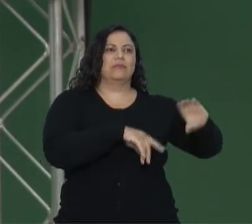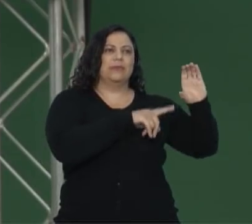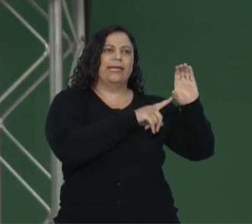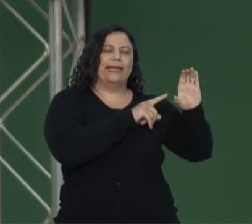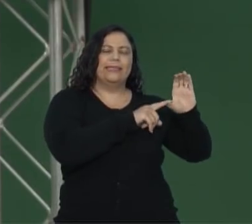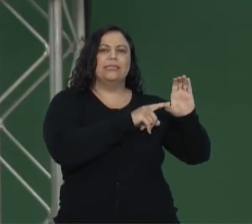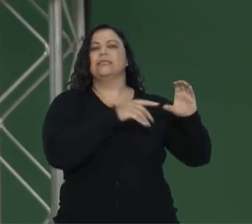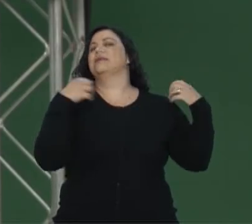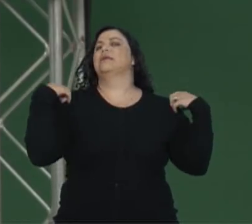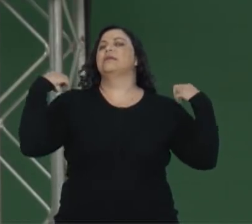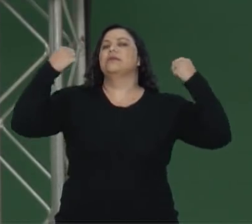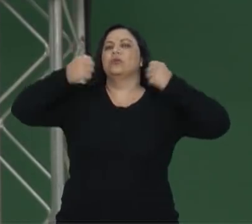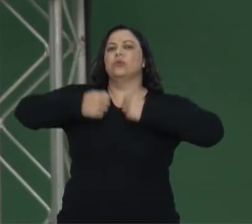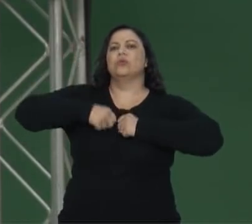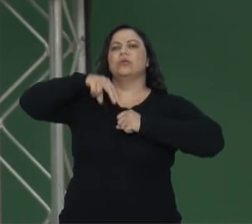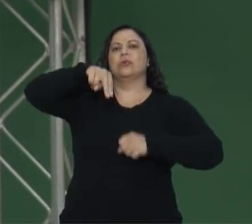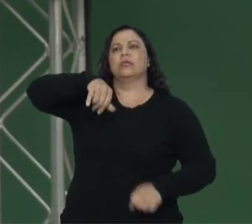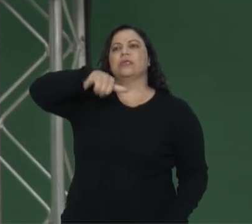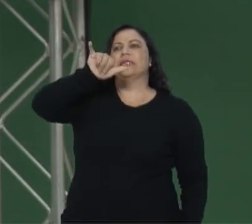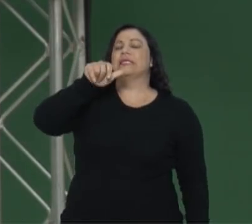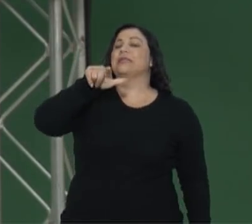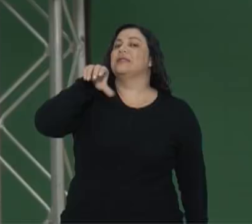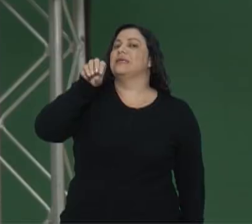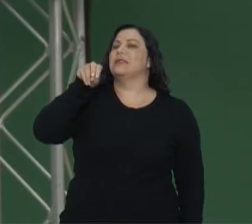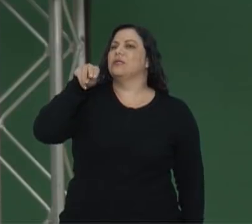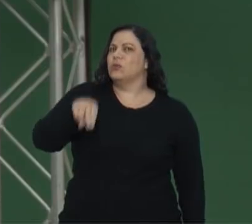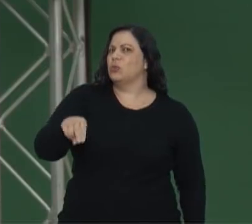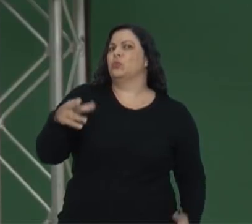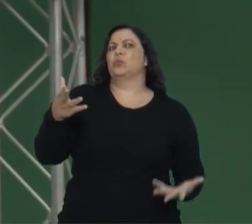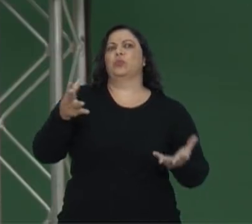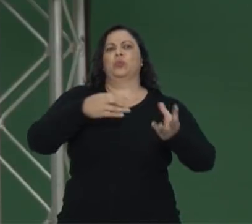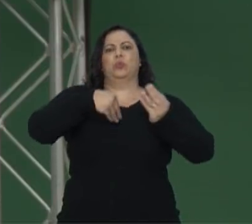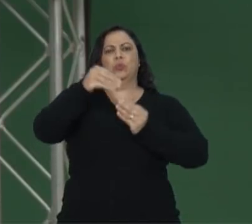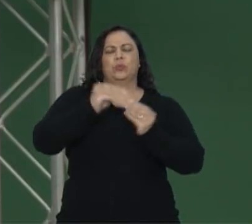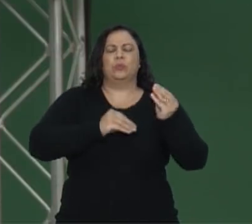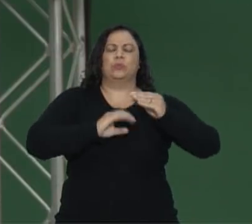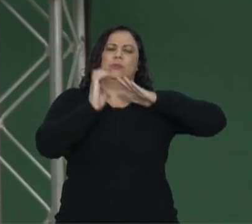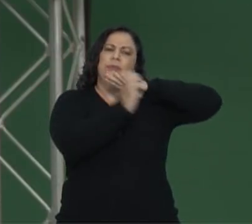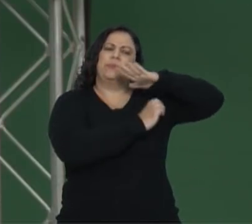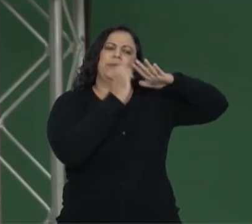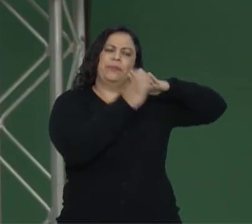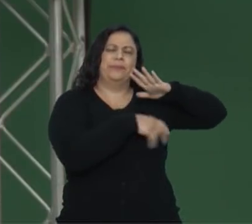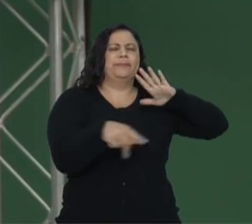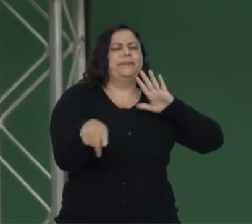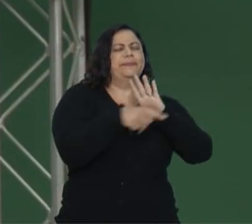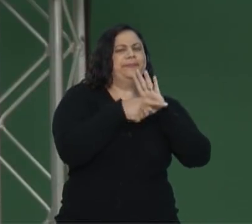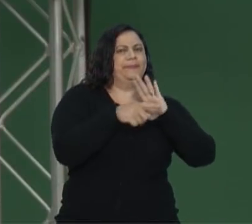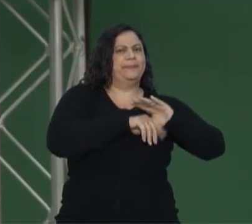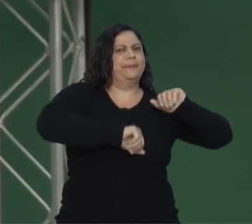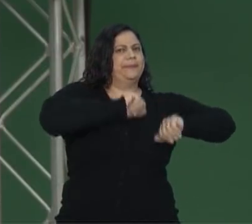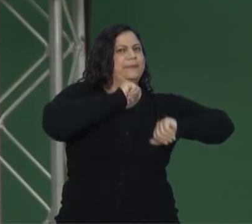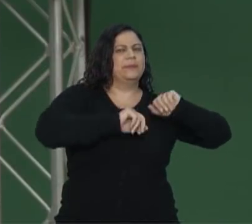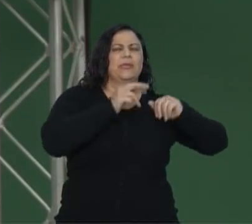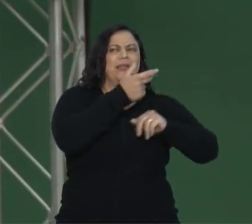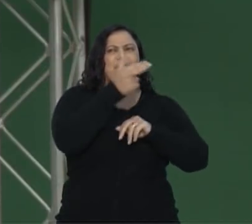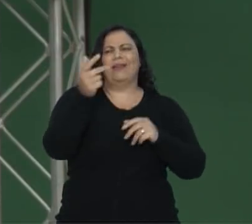de nylon, nylon aquele tecido que é totalmente sintético, fabricado, produzido pelo homem. Eu não encontro nylon na natureza.